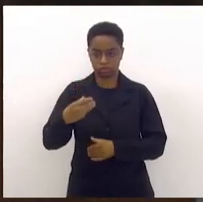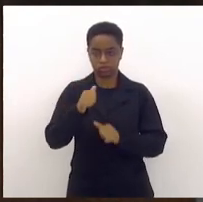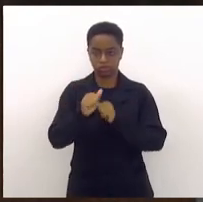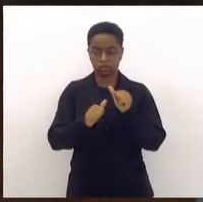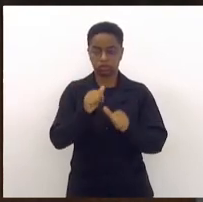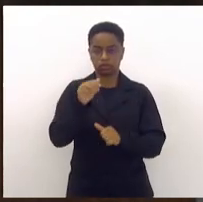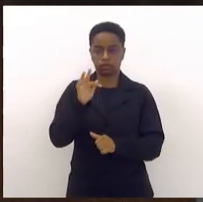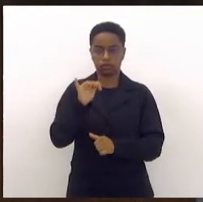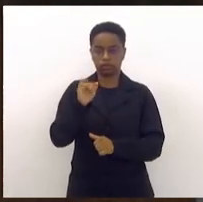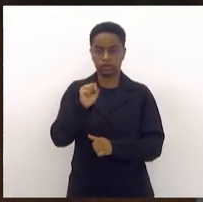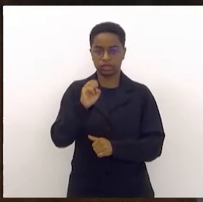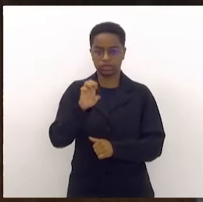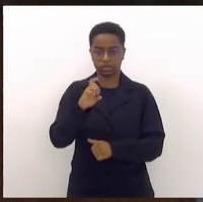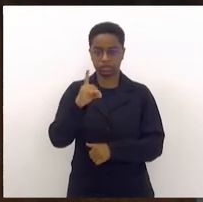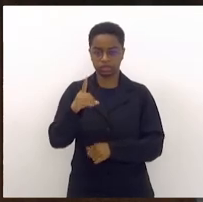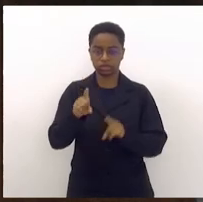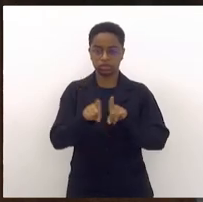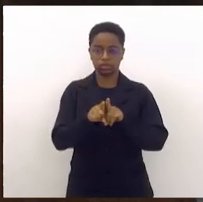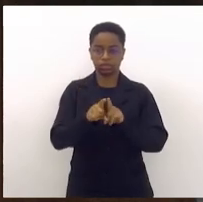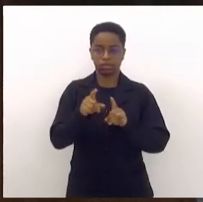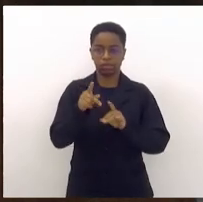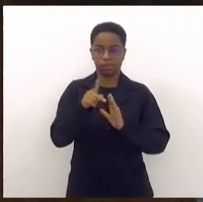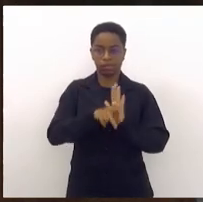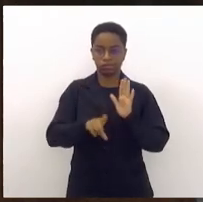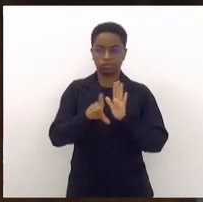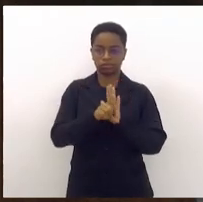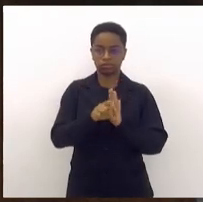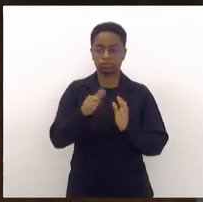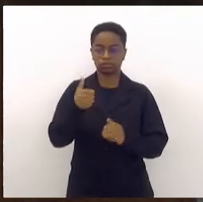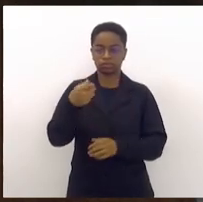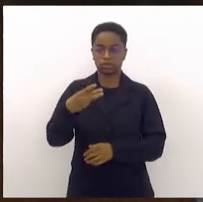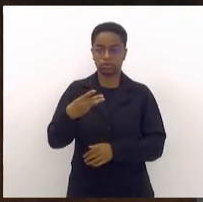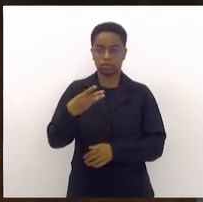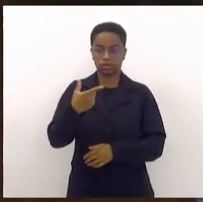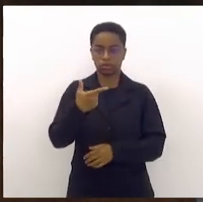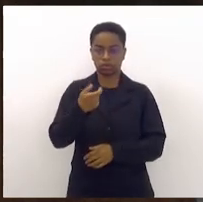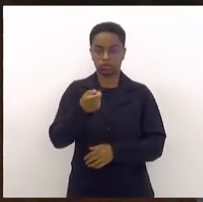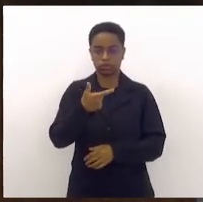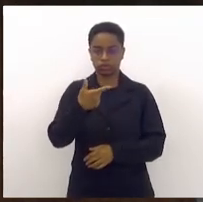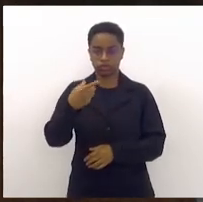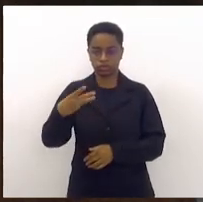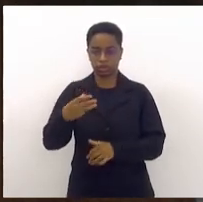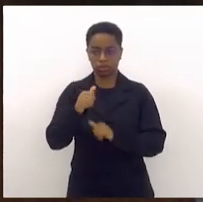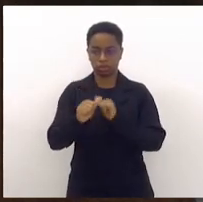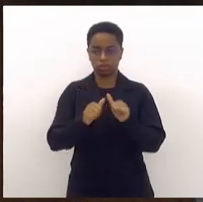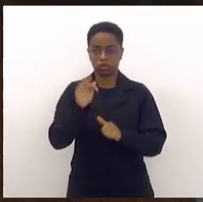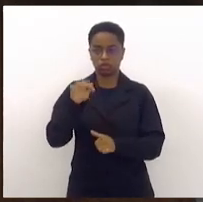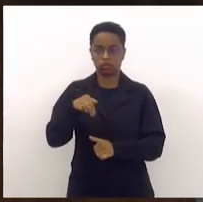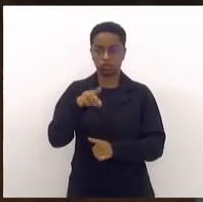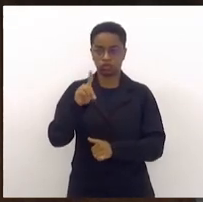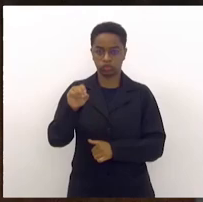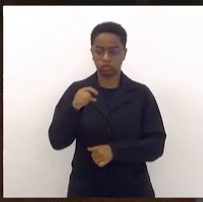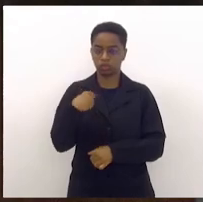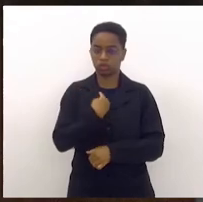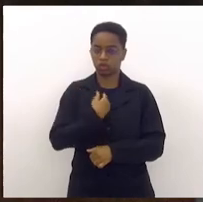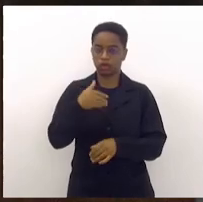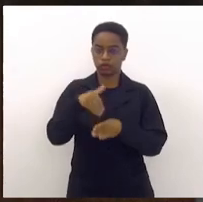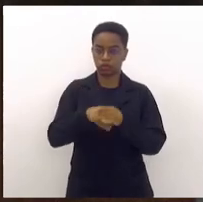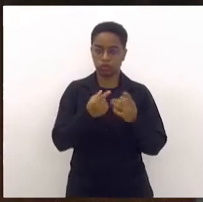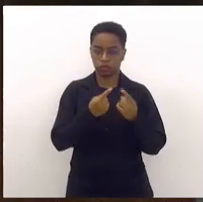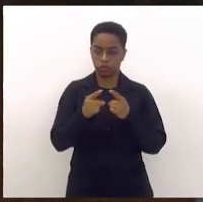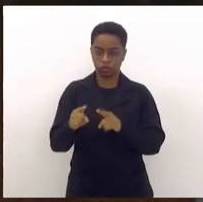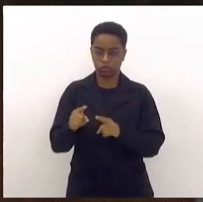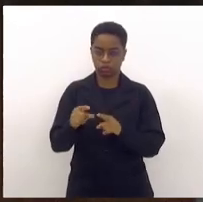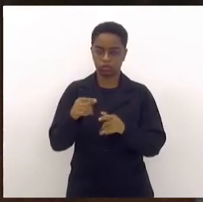FISED, e o projeto de lei complementar 13 de 2023, que alterou o Fundo Soberano. A bancada do PSOL votou contra todos esses